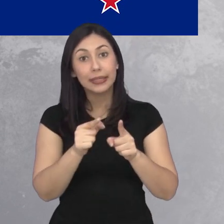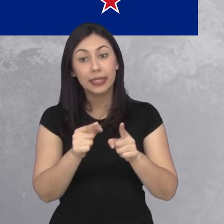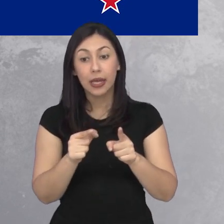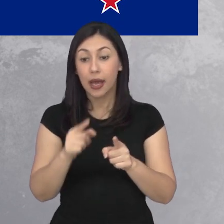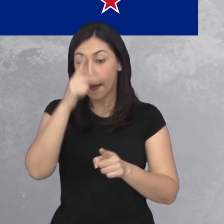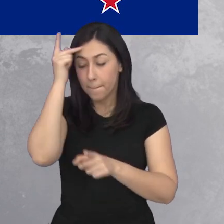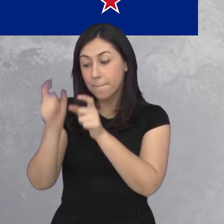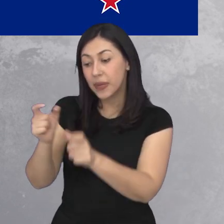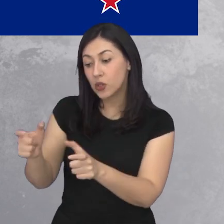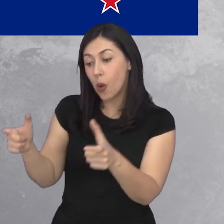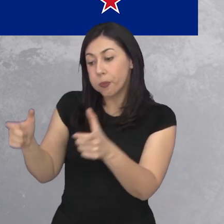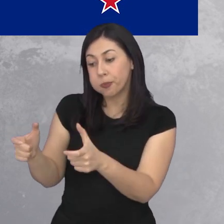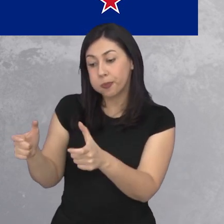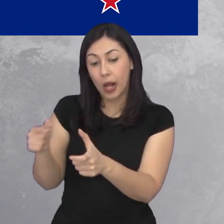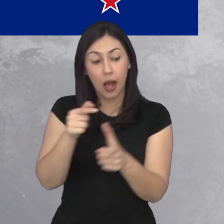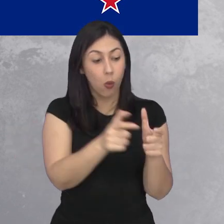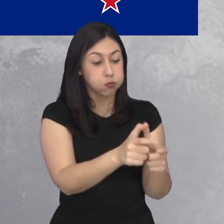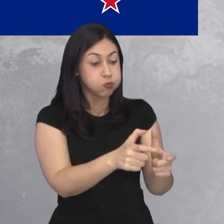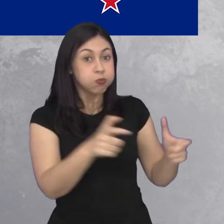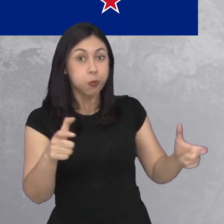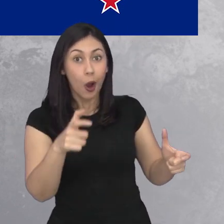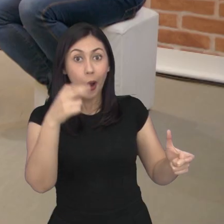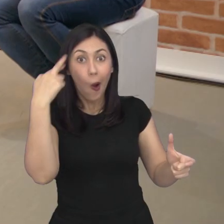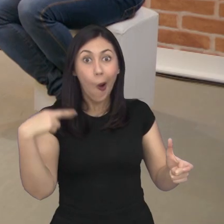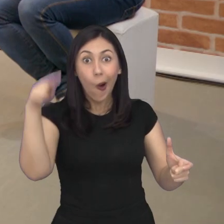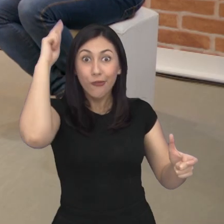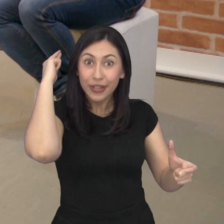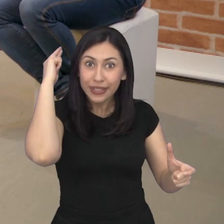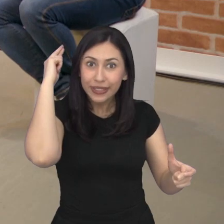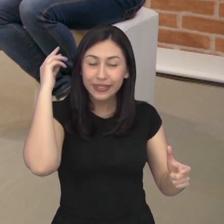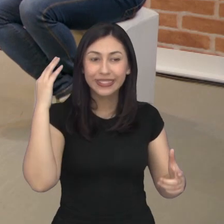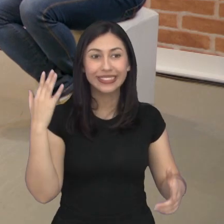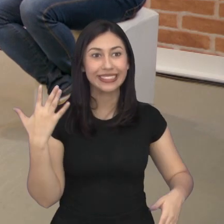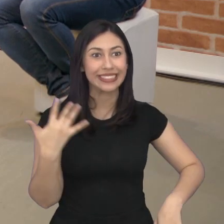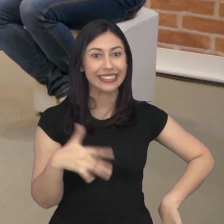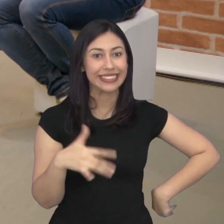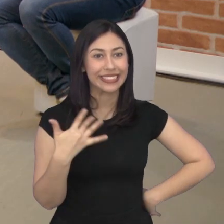mais ovelhas do que pessoas vivendo por lá.